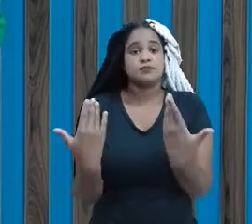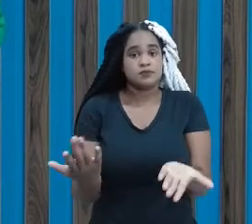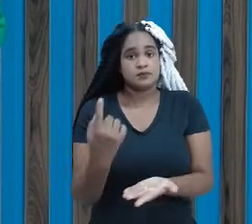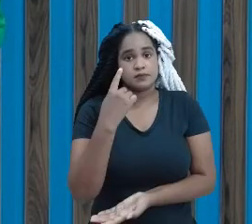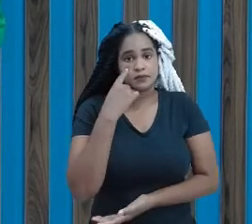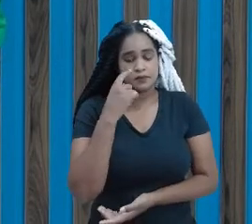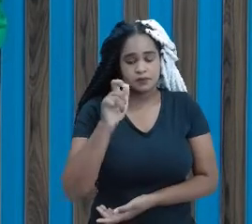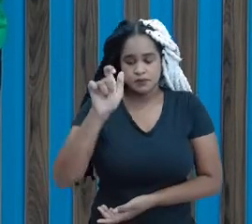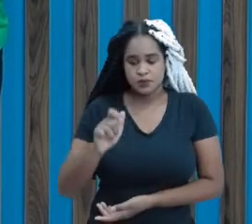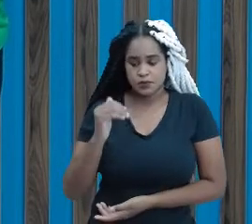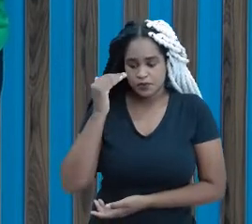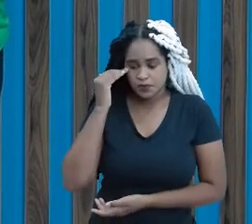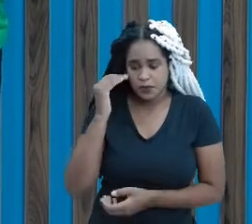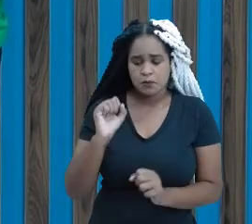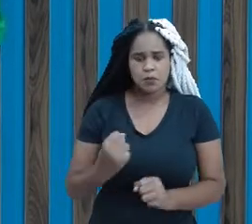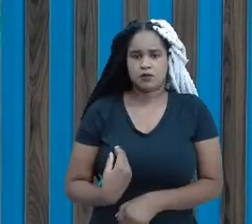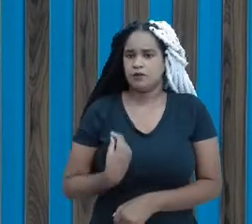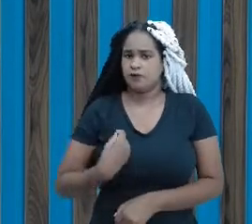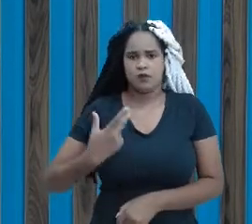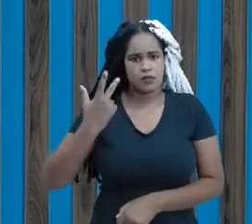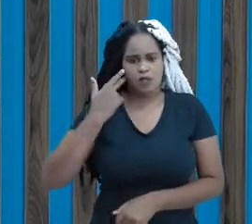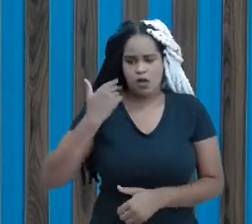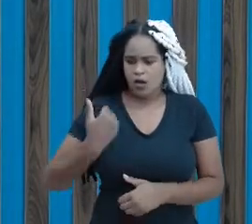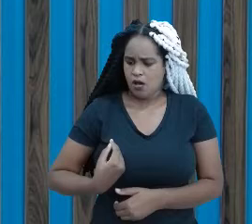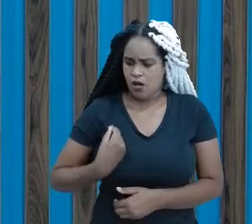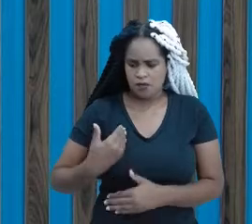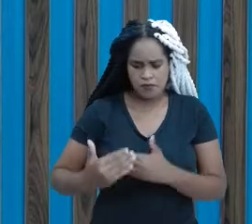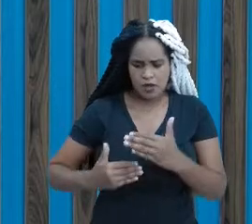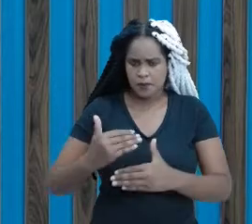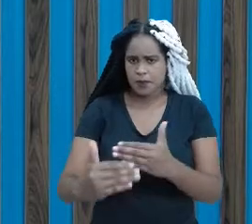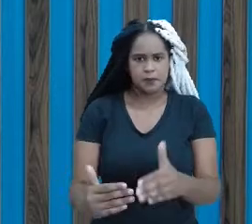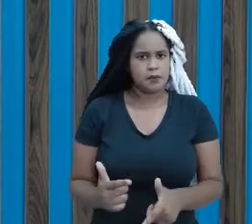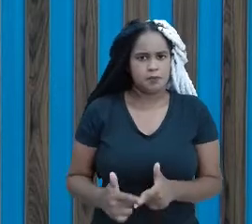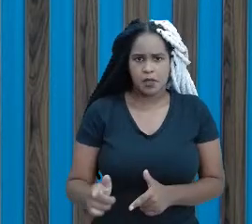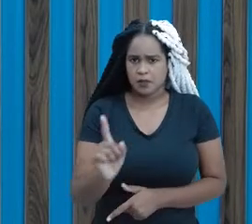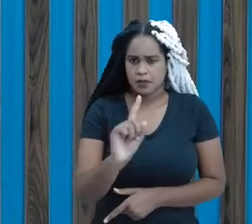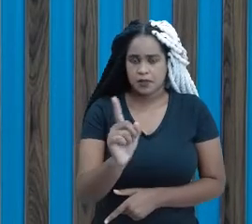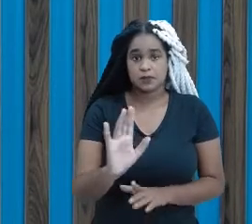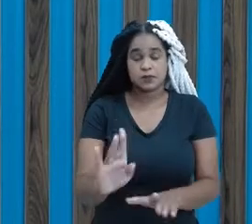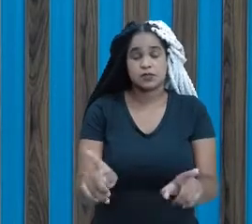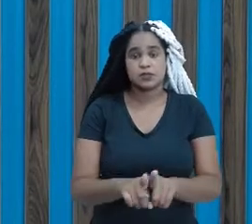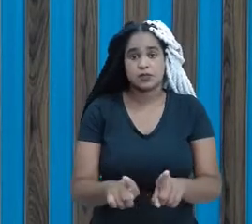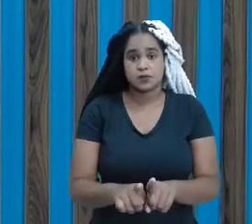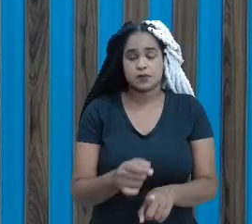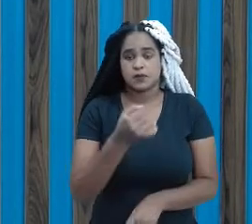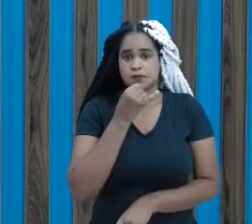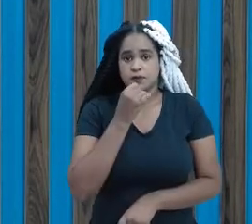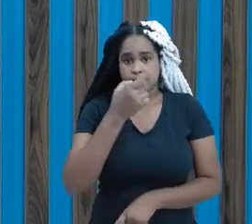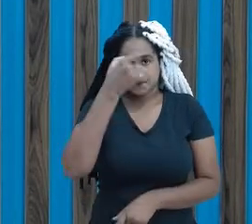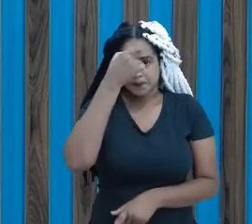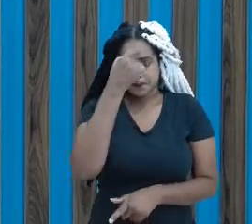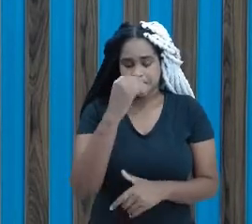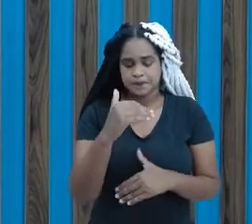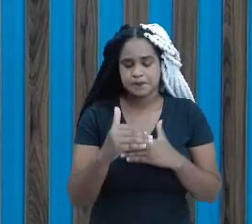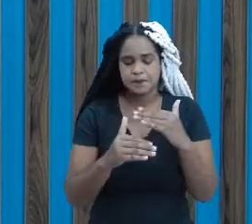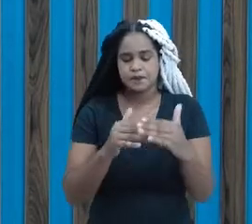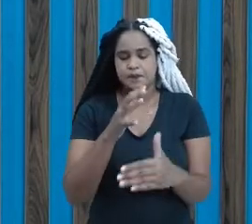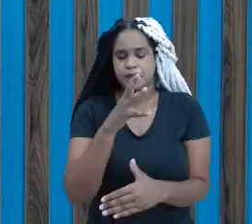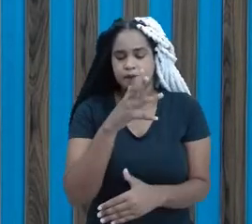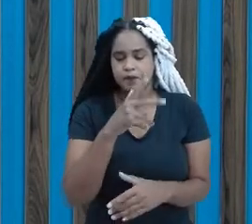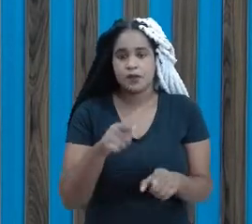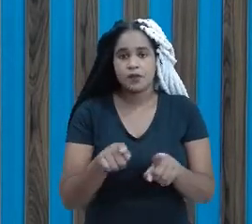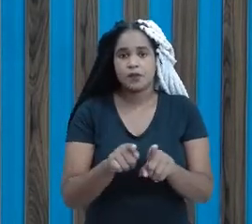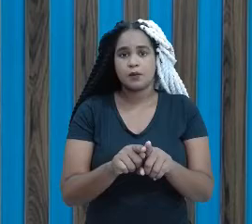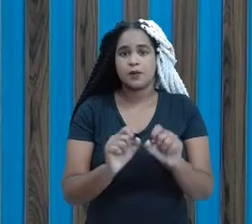com síndrome de Down, ele pode viver uma vida normal aí, sem problema. Mas além de afetar o intelecto do indivíduo, também